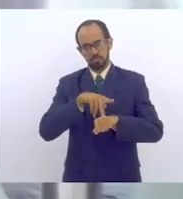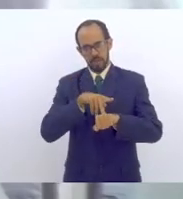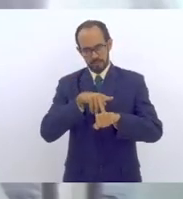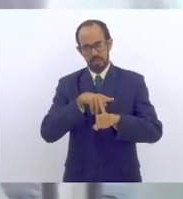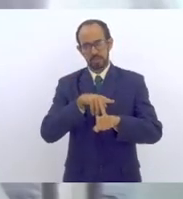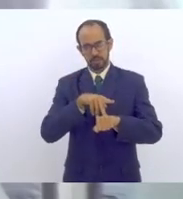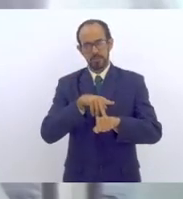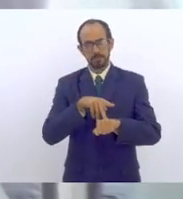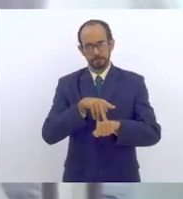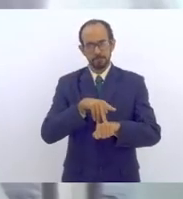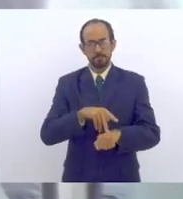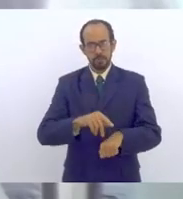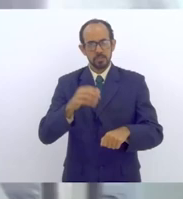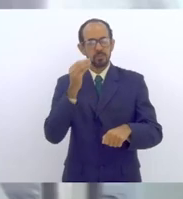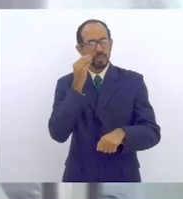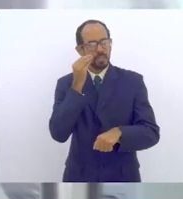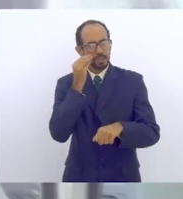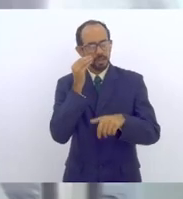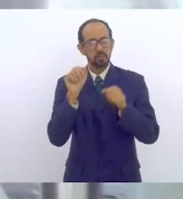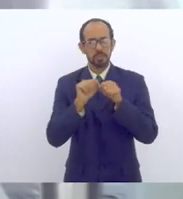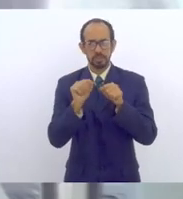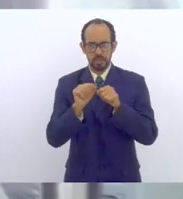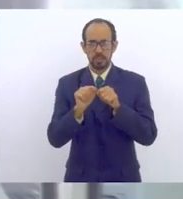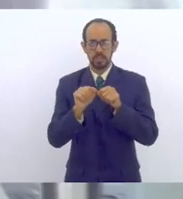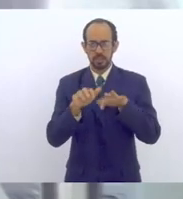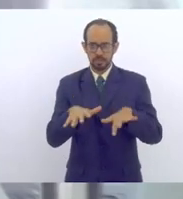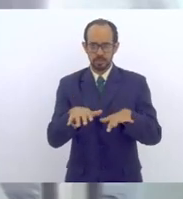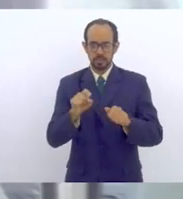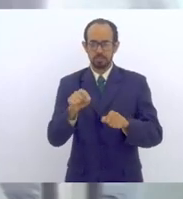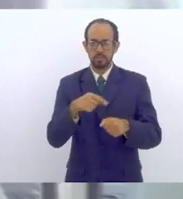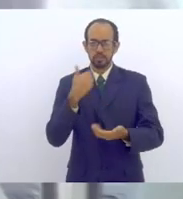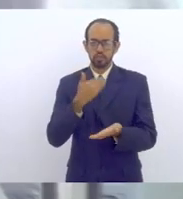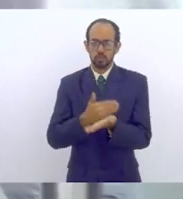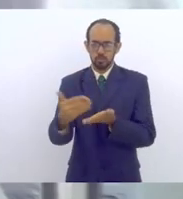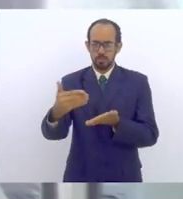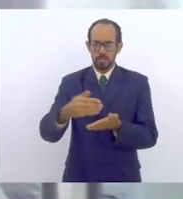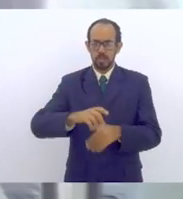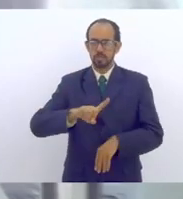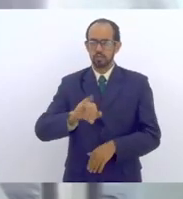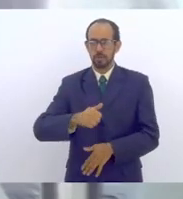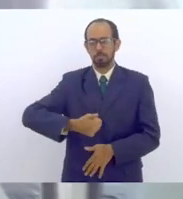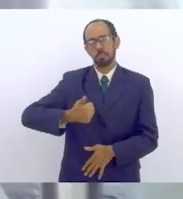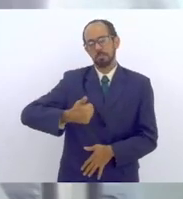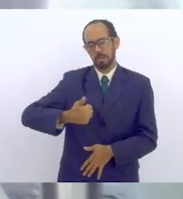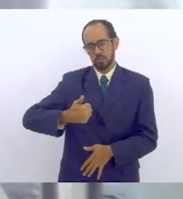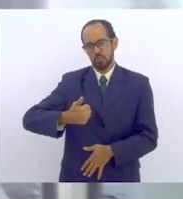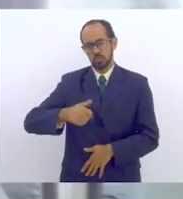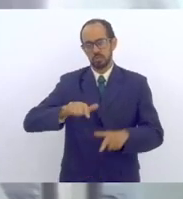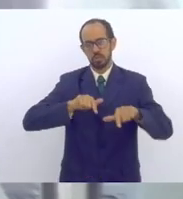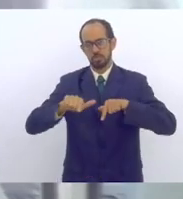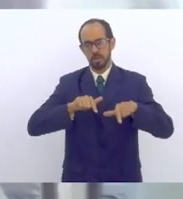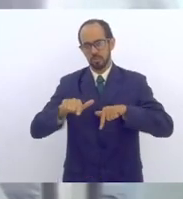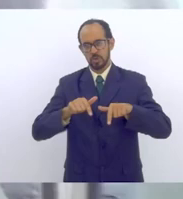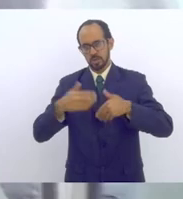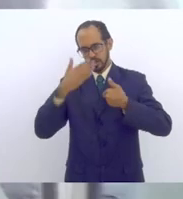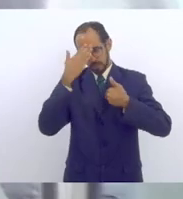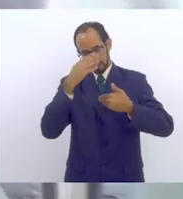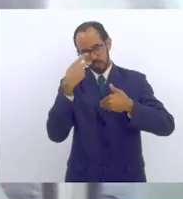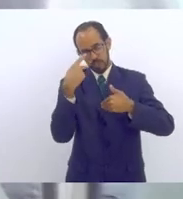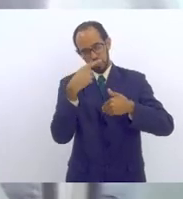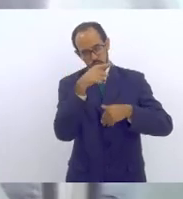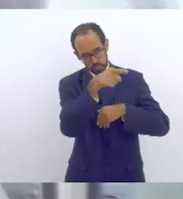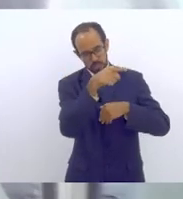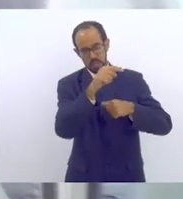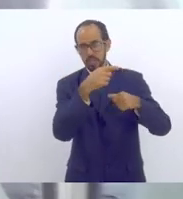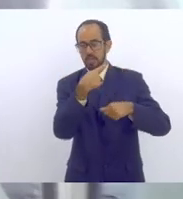a gente vai tentar fazer isso a todo preparado para a gente começar no dia primeiro esse trabalho então agradecer a você a tua equipe parabéns